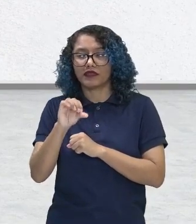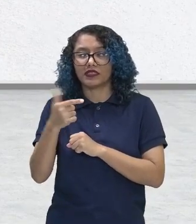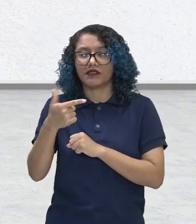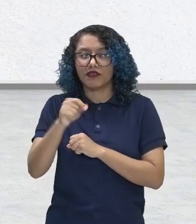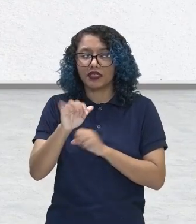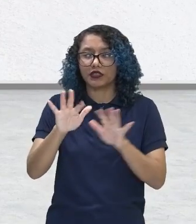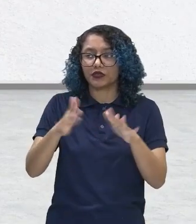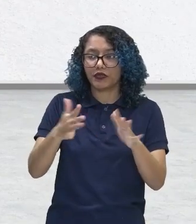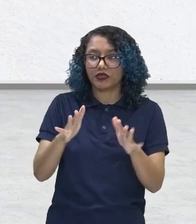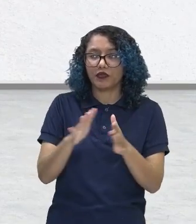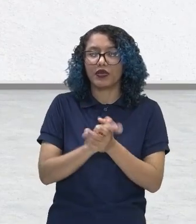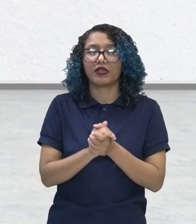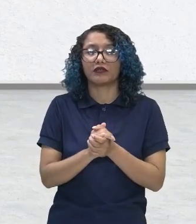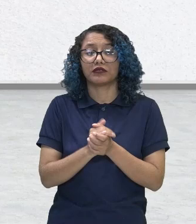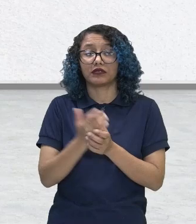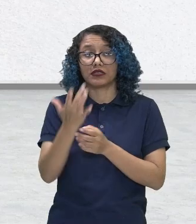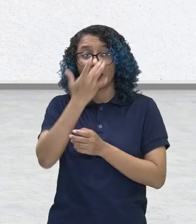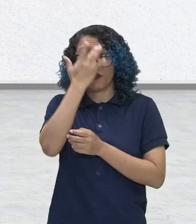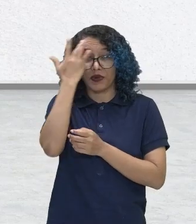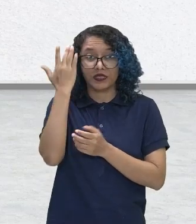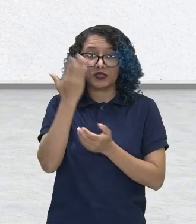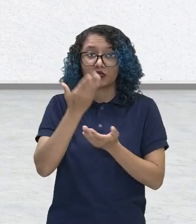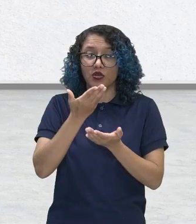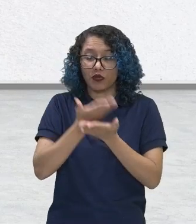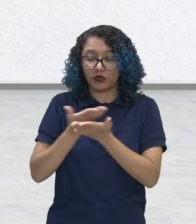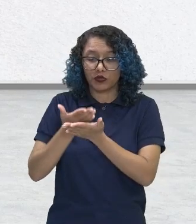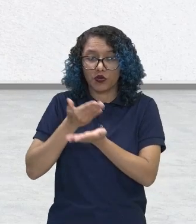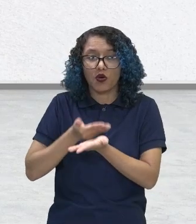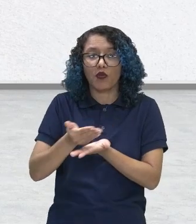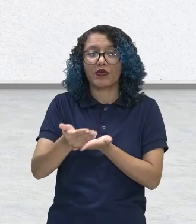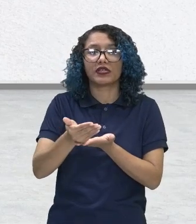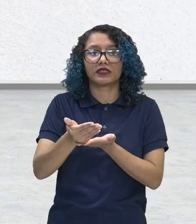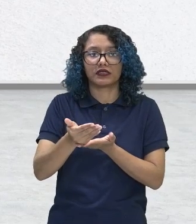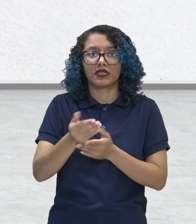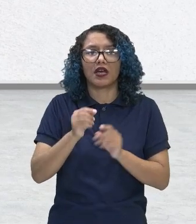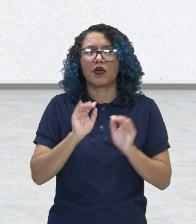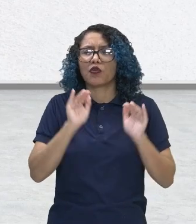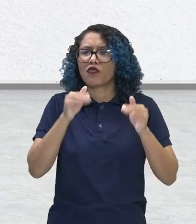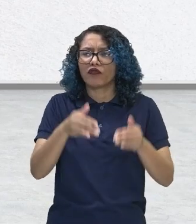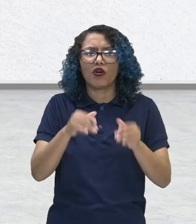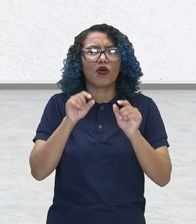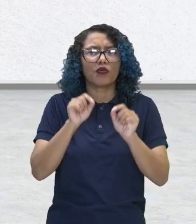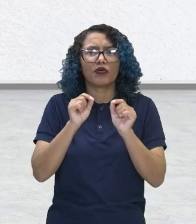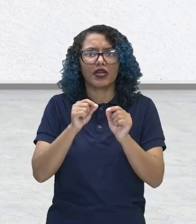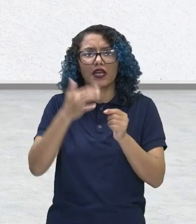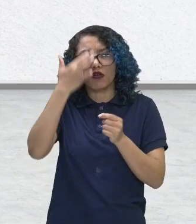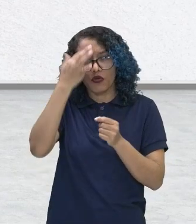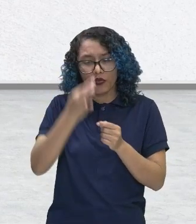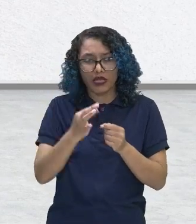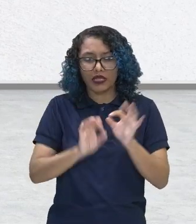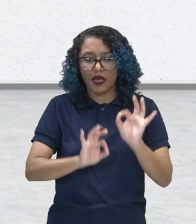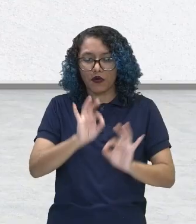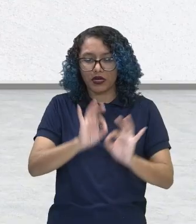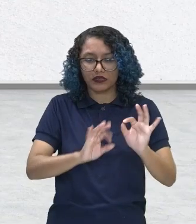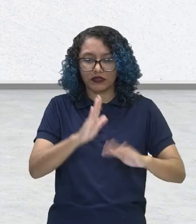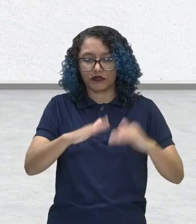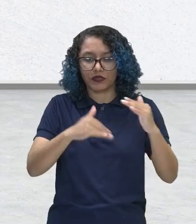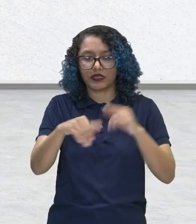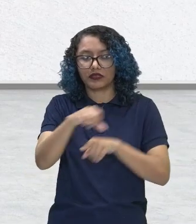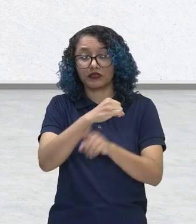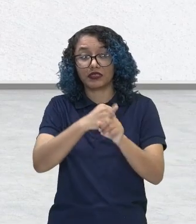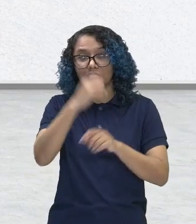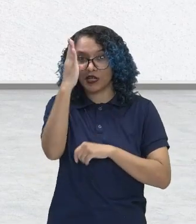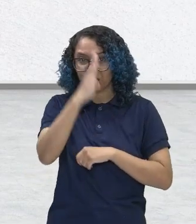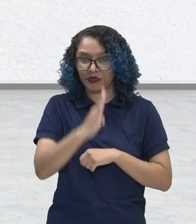estudiosos que iniciaram esses estudos o fizeram buscando compreender a formação da sociedade brasileira,